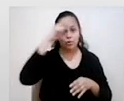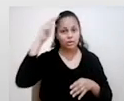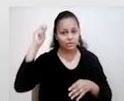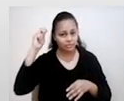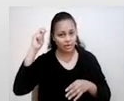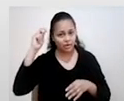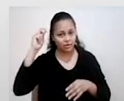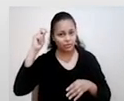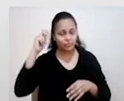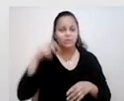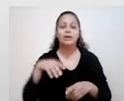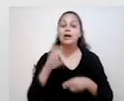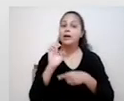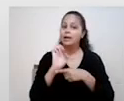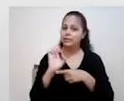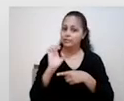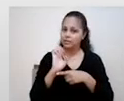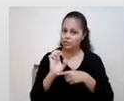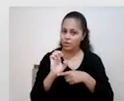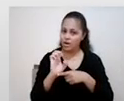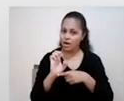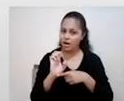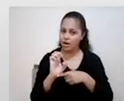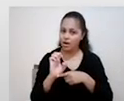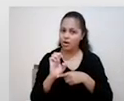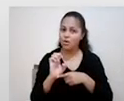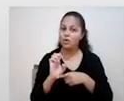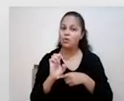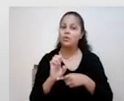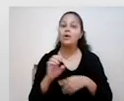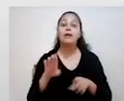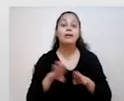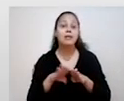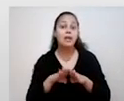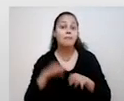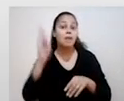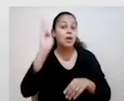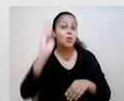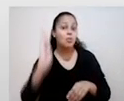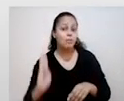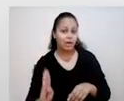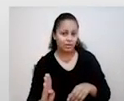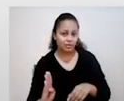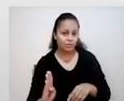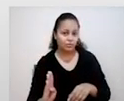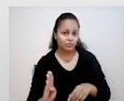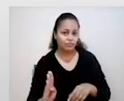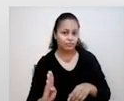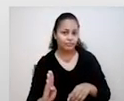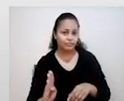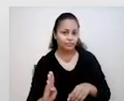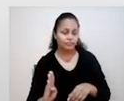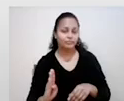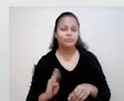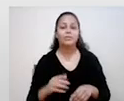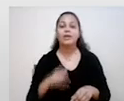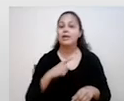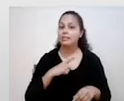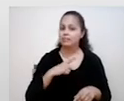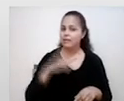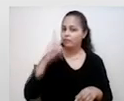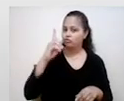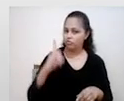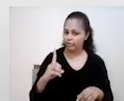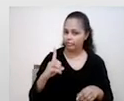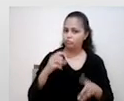Estado de São Paulo, né, o estadual, e a nível do Brasil, seria justamente o nacional, tá? Então, eu tenho